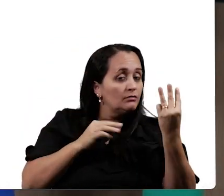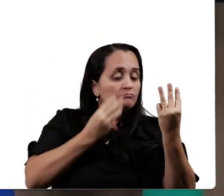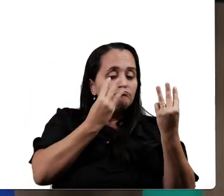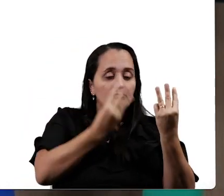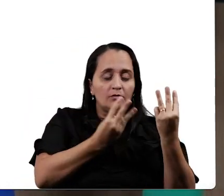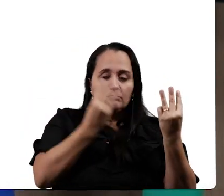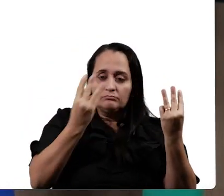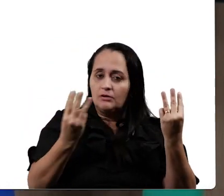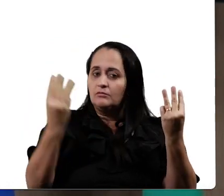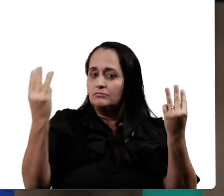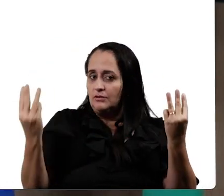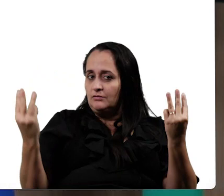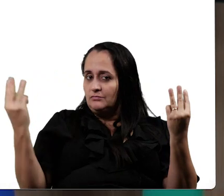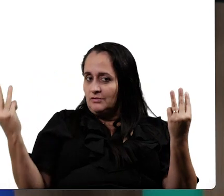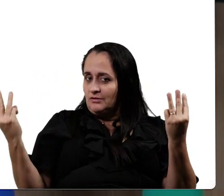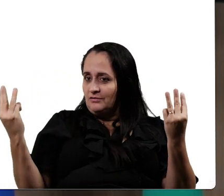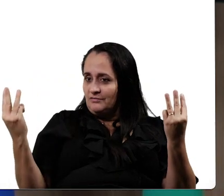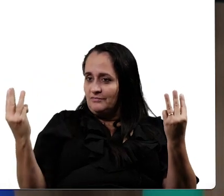3